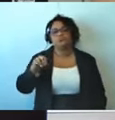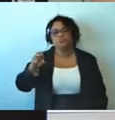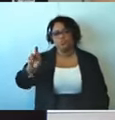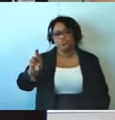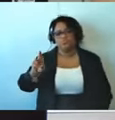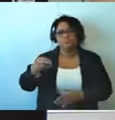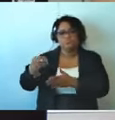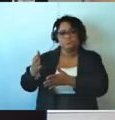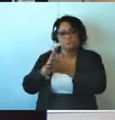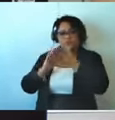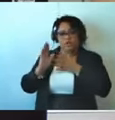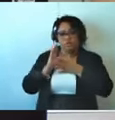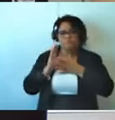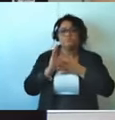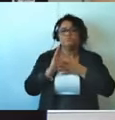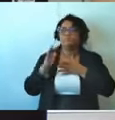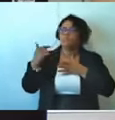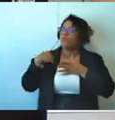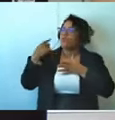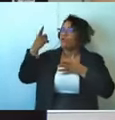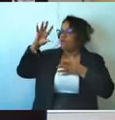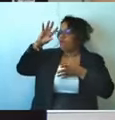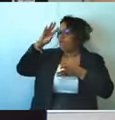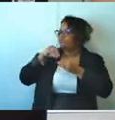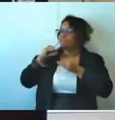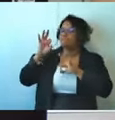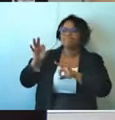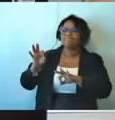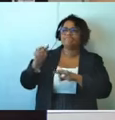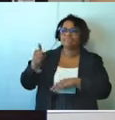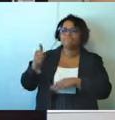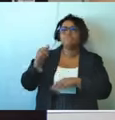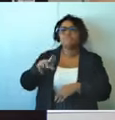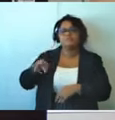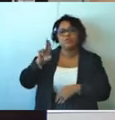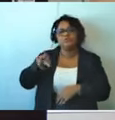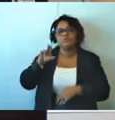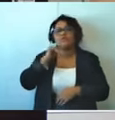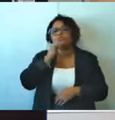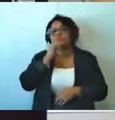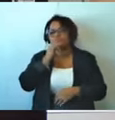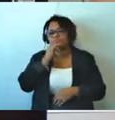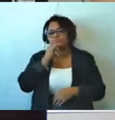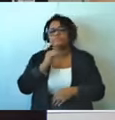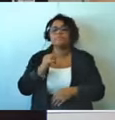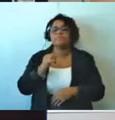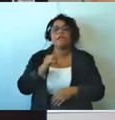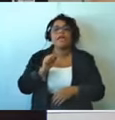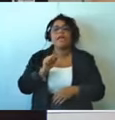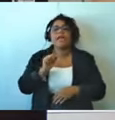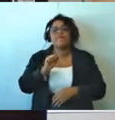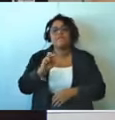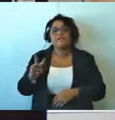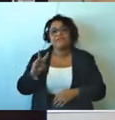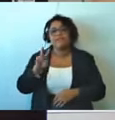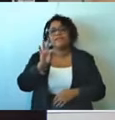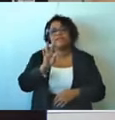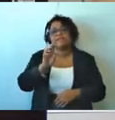momento que ele me falou, eu já assimilei e tenho utilizado como exemplo, que é a própria Avenida Tereza Cristina,